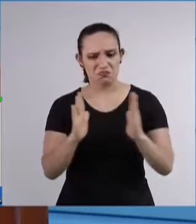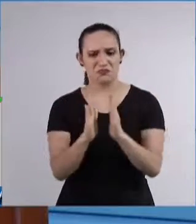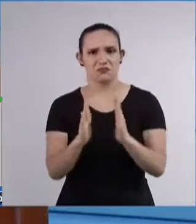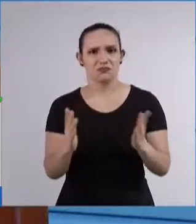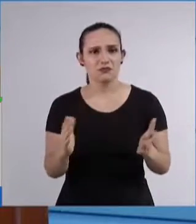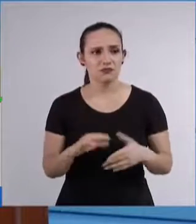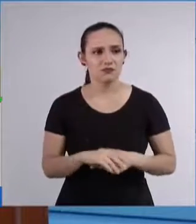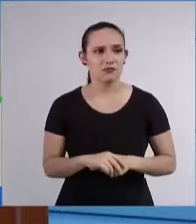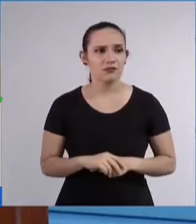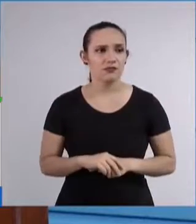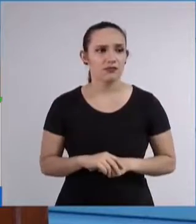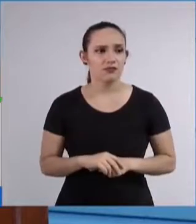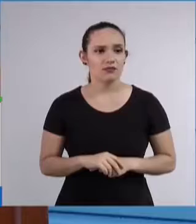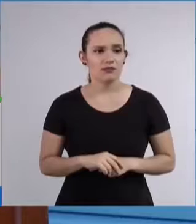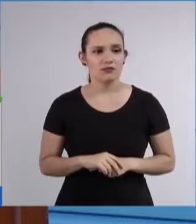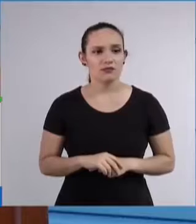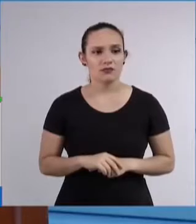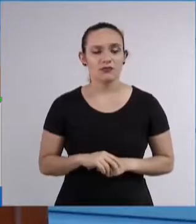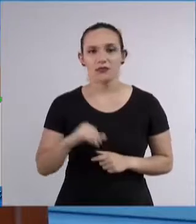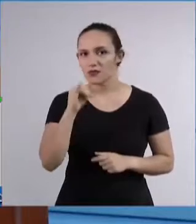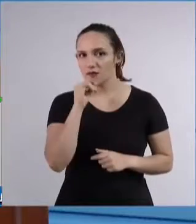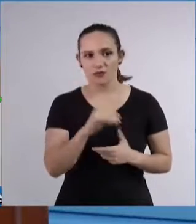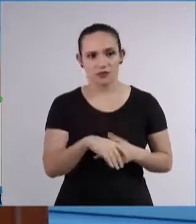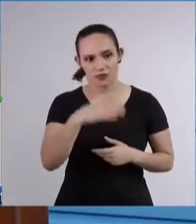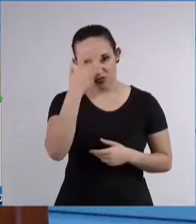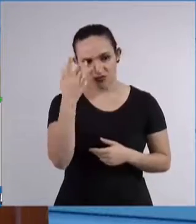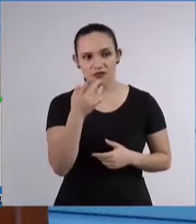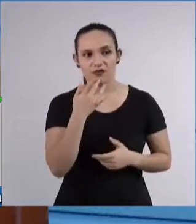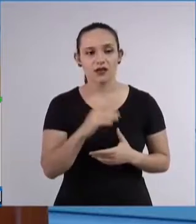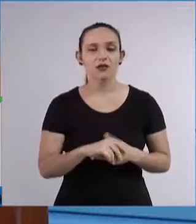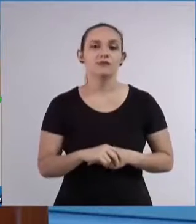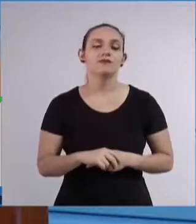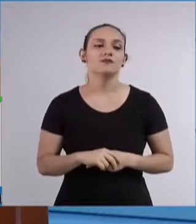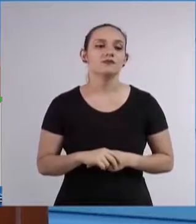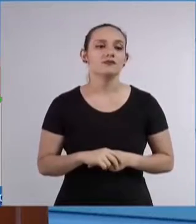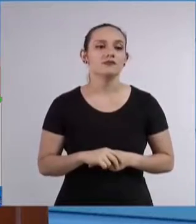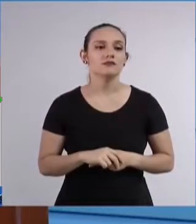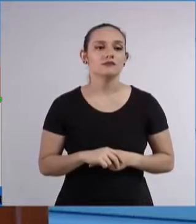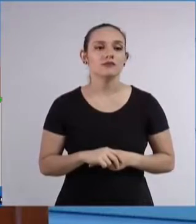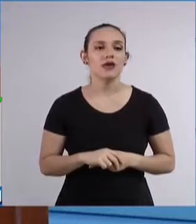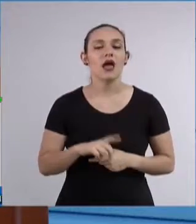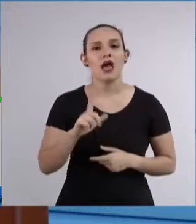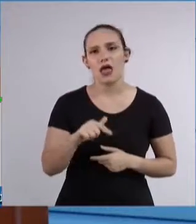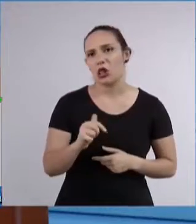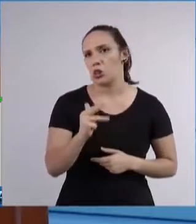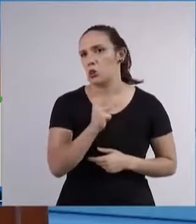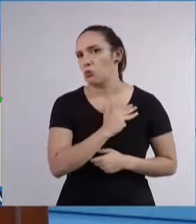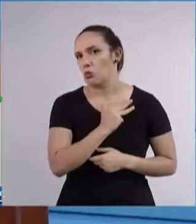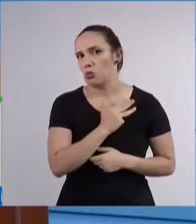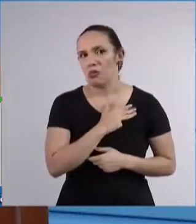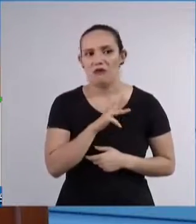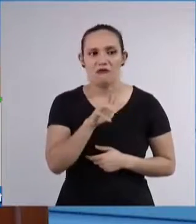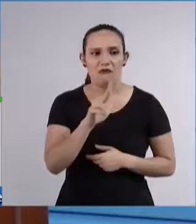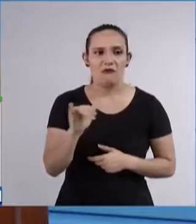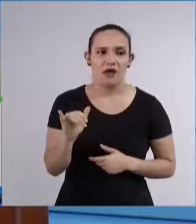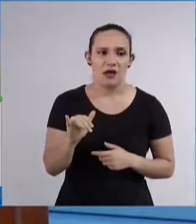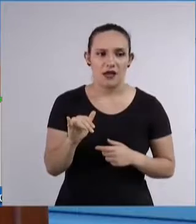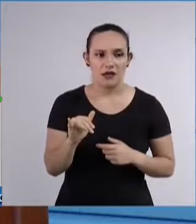nível. Não, do mesmo jeito que falava quando o Lula ia entrar, que o Lula ia dividir